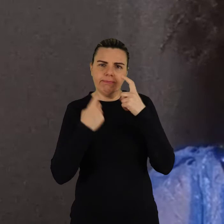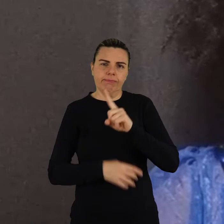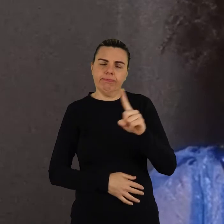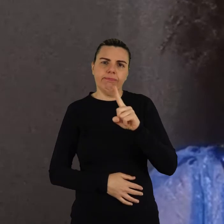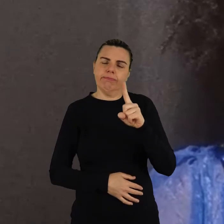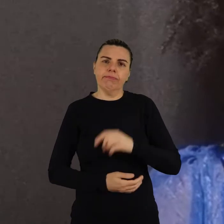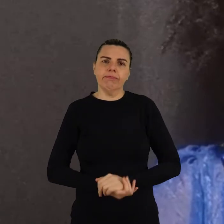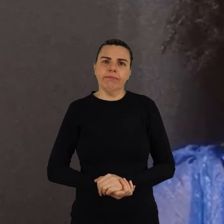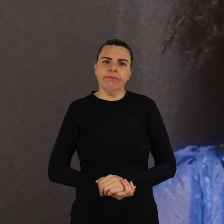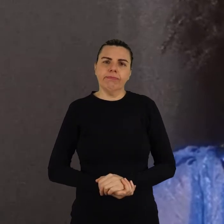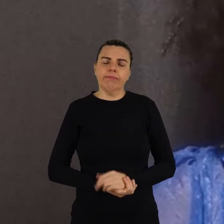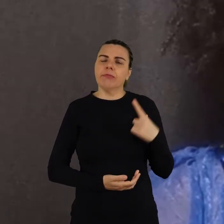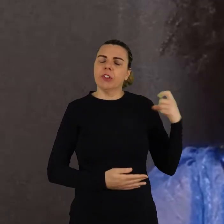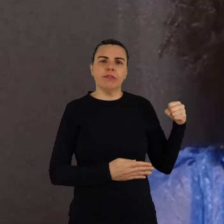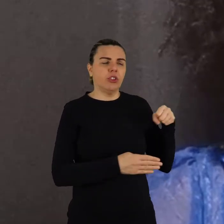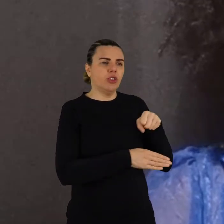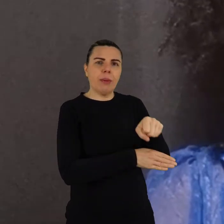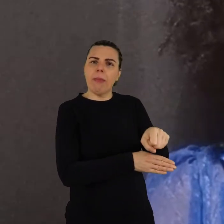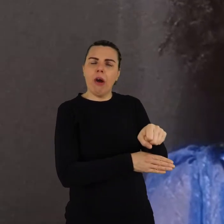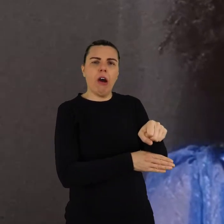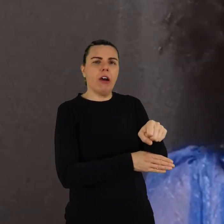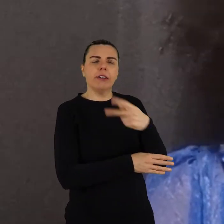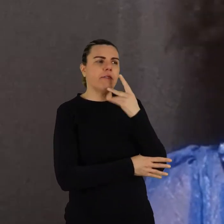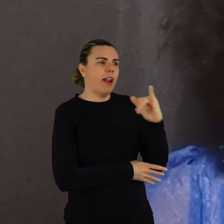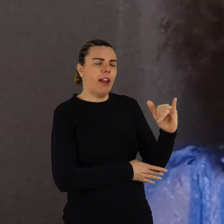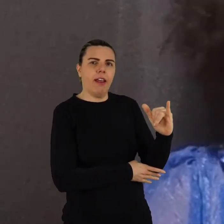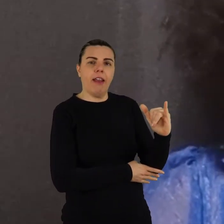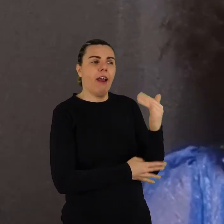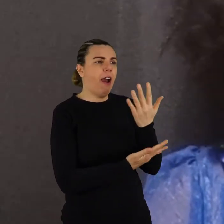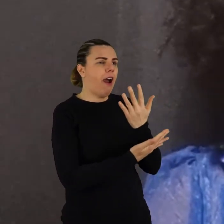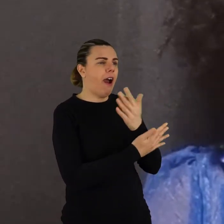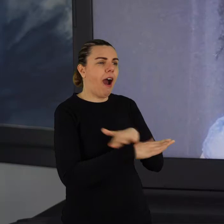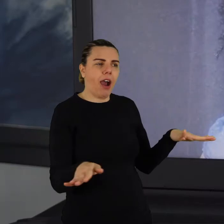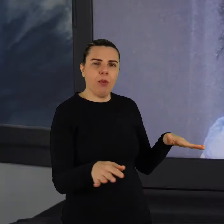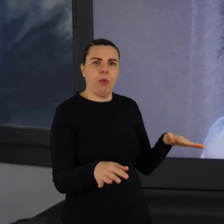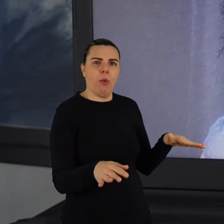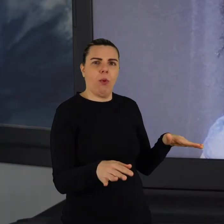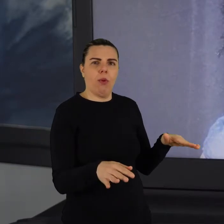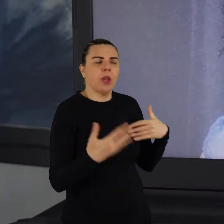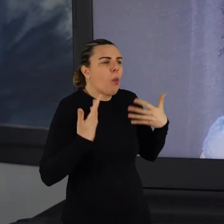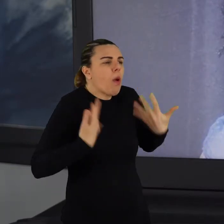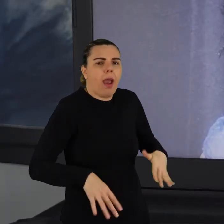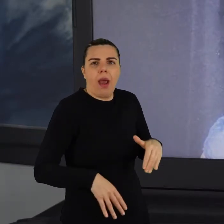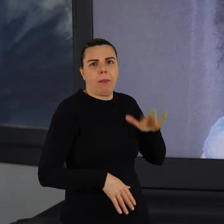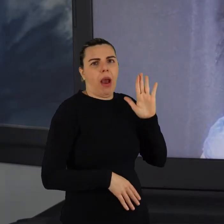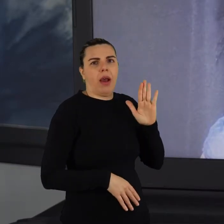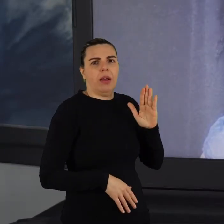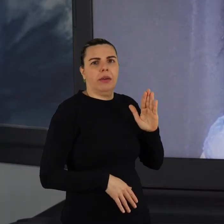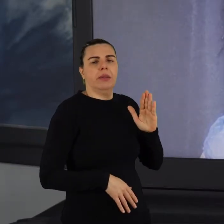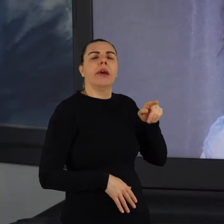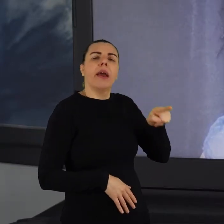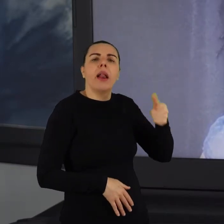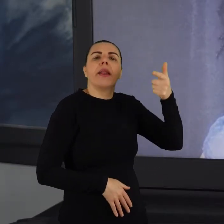chorei. Eu fechei a porta e disse que eu não queria mais o Jota na minha vida. Ele